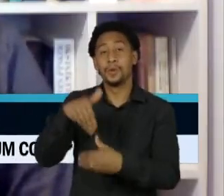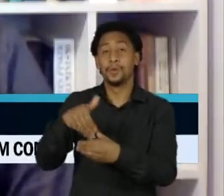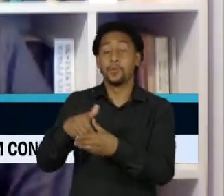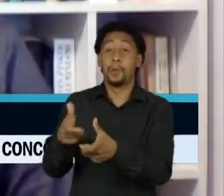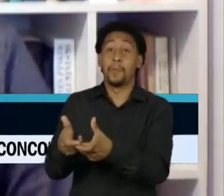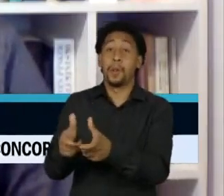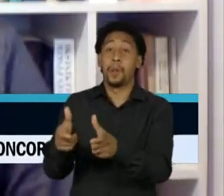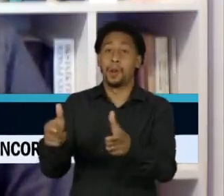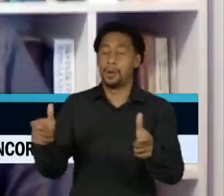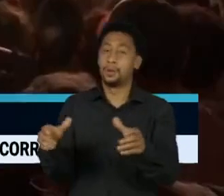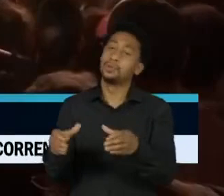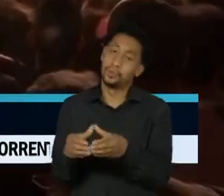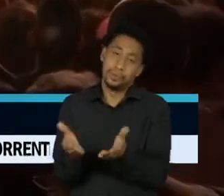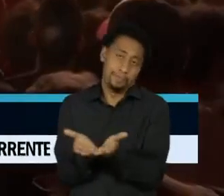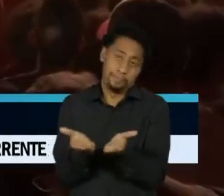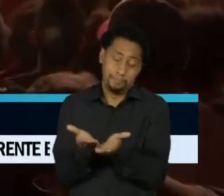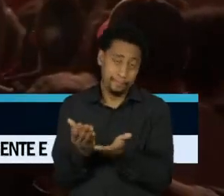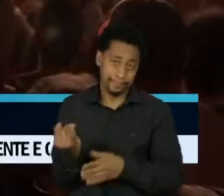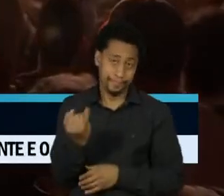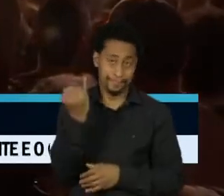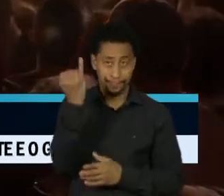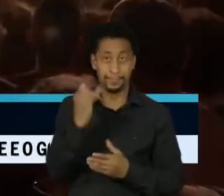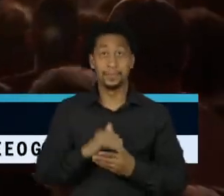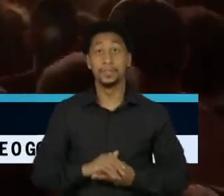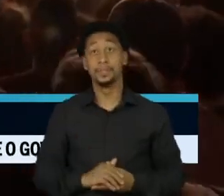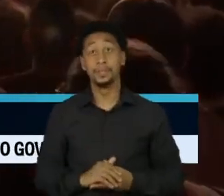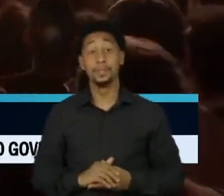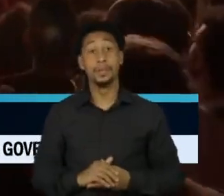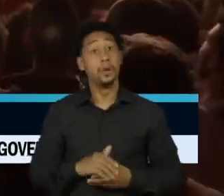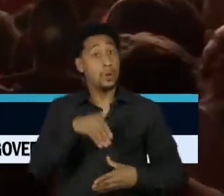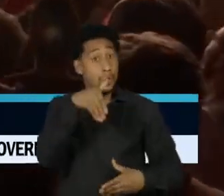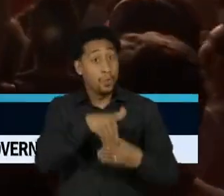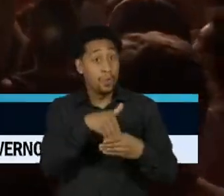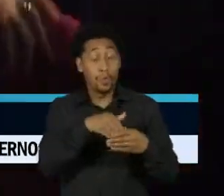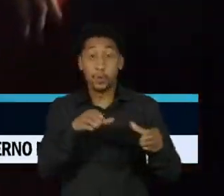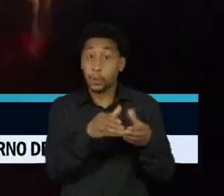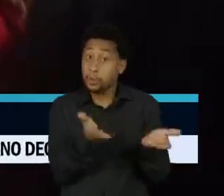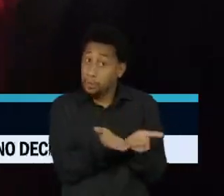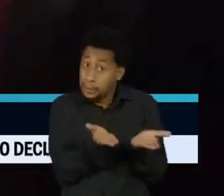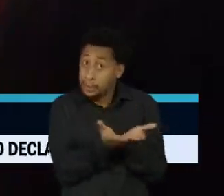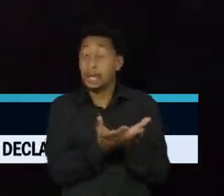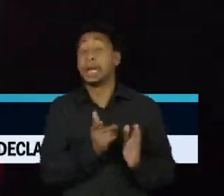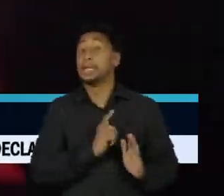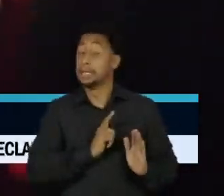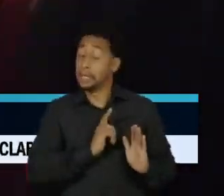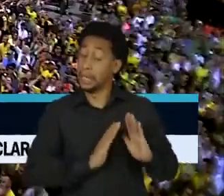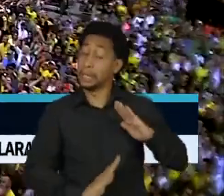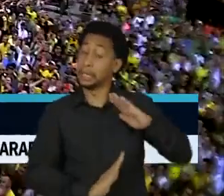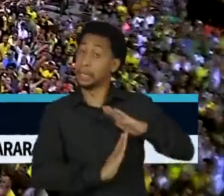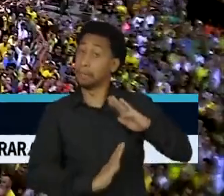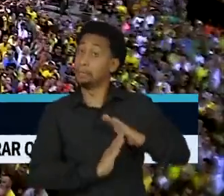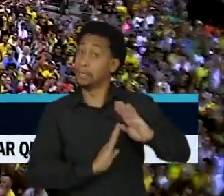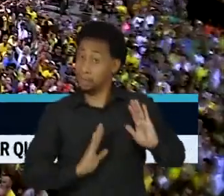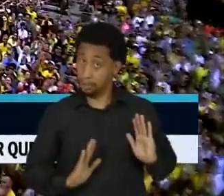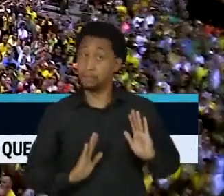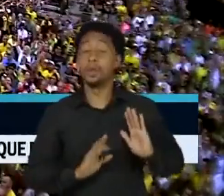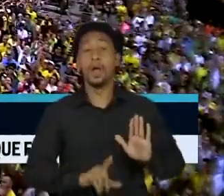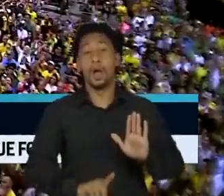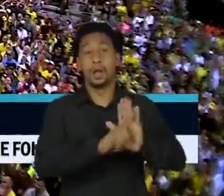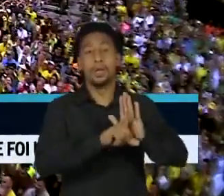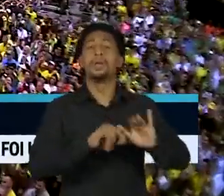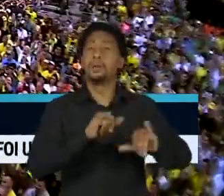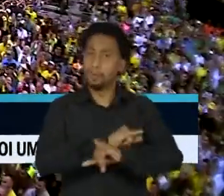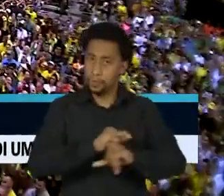eleitorado que numericamente hoje é fundamental. A busca pelo voto religioso tem limites. Segundo a lei, igrejas, templos, terreiros e demais